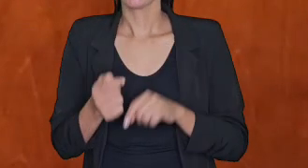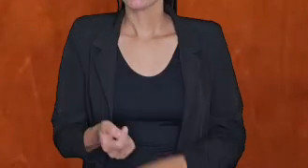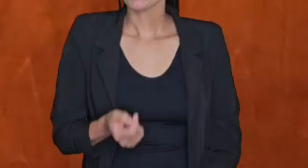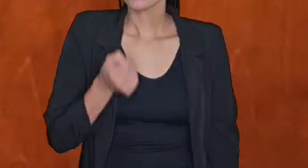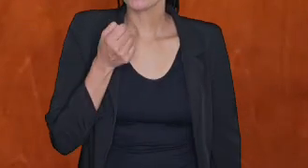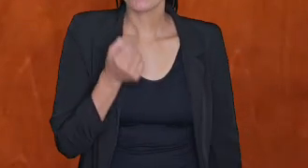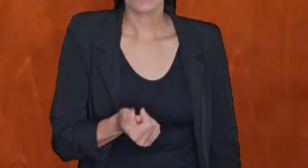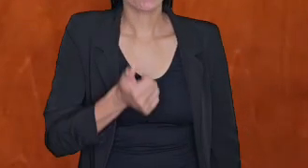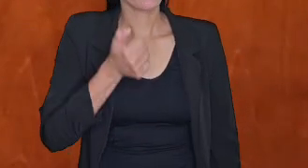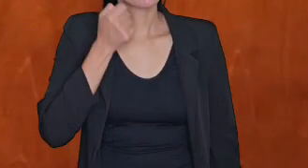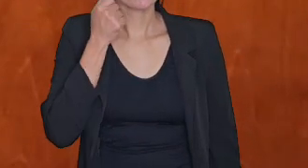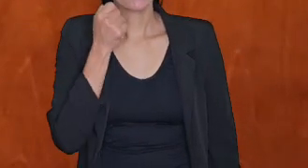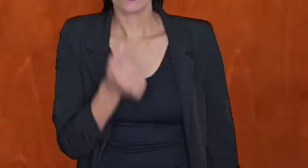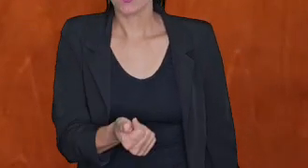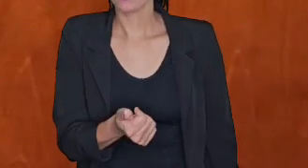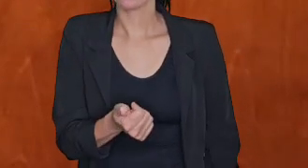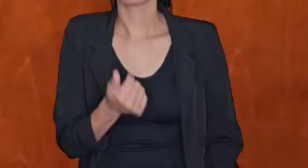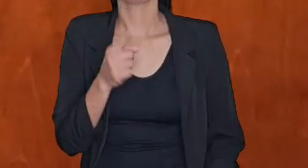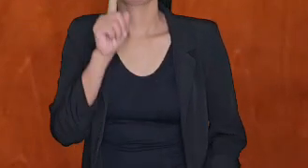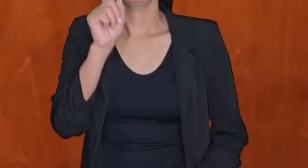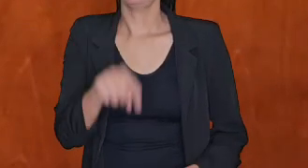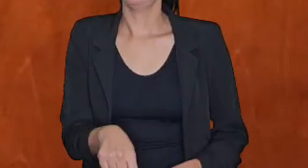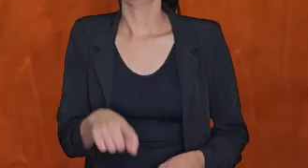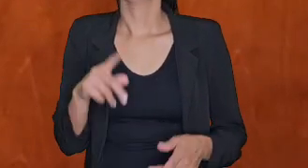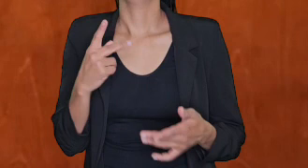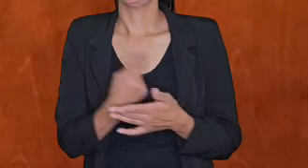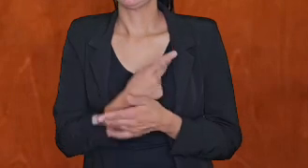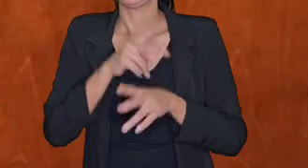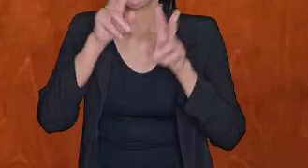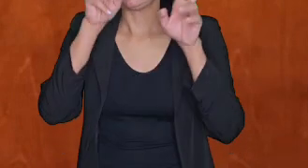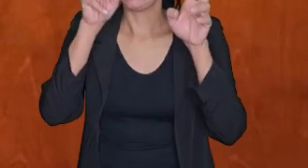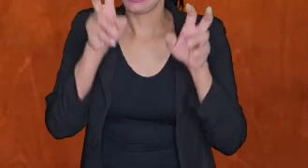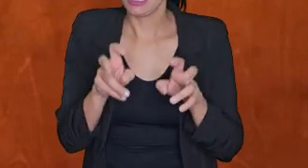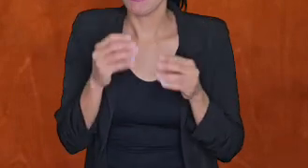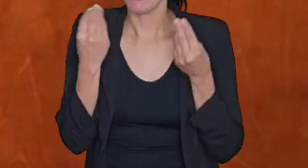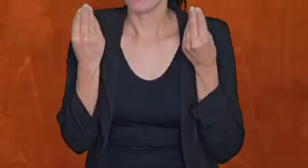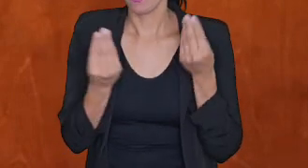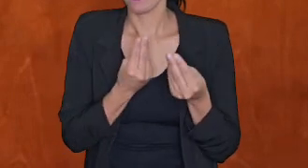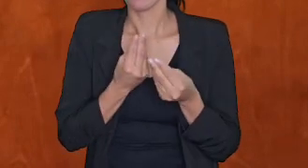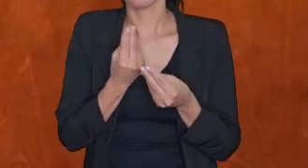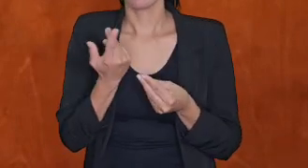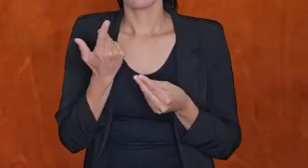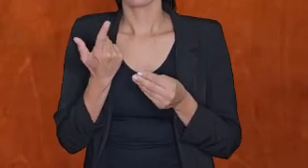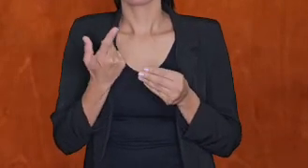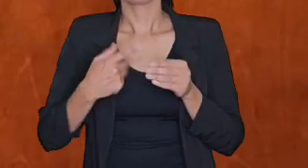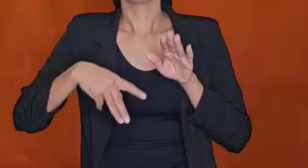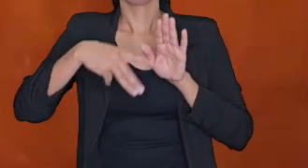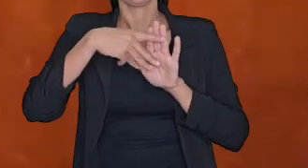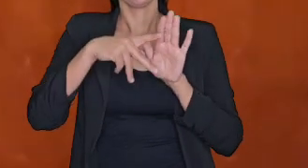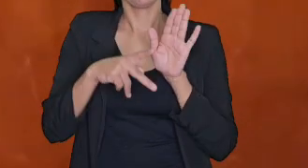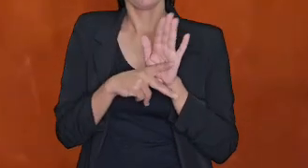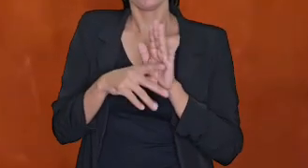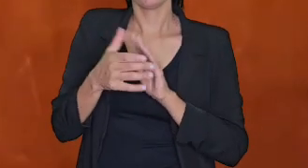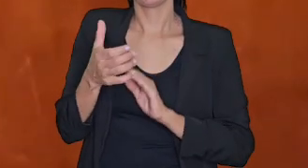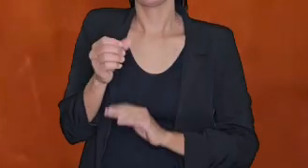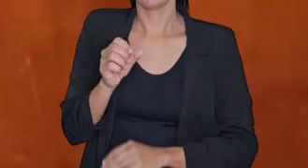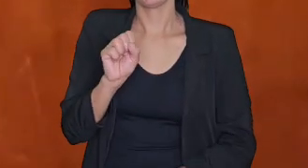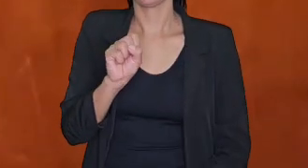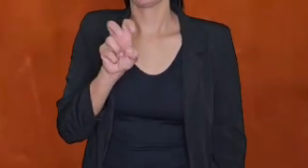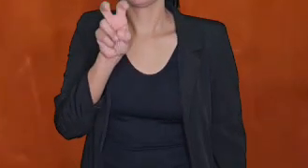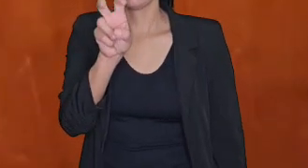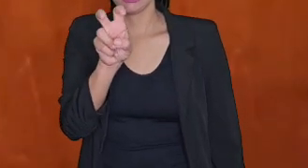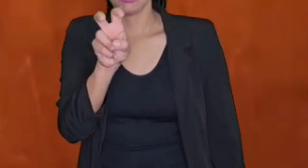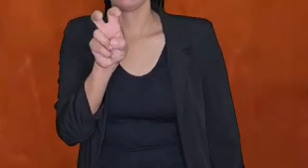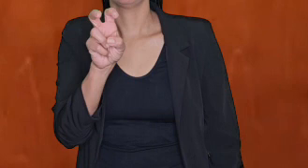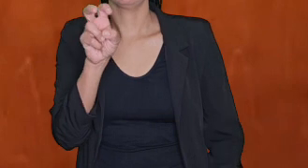É só para dizer também que isso quase é deitada a pá de cal sobre esse tema com